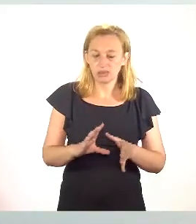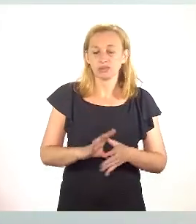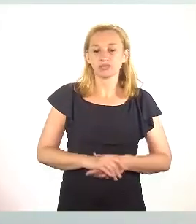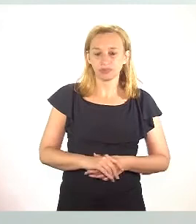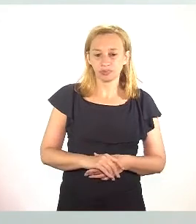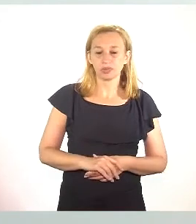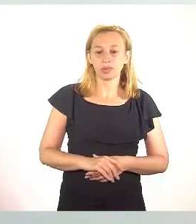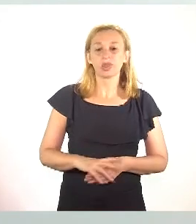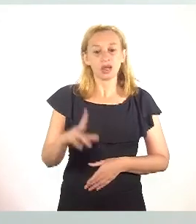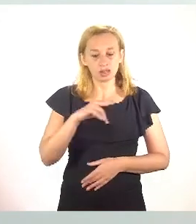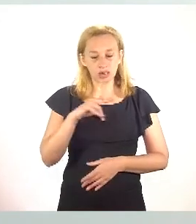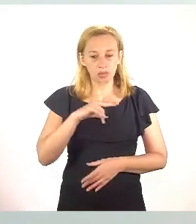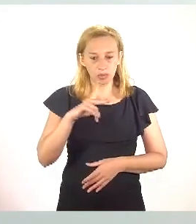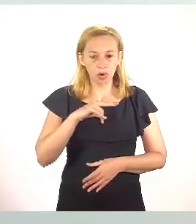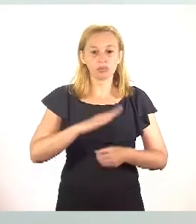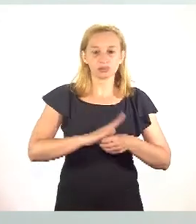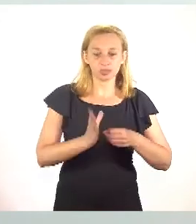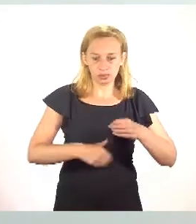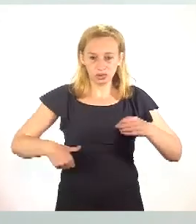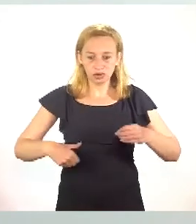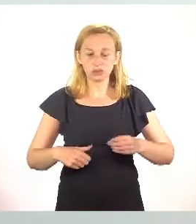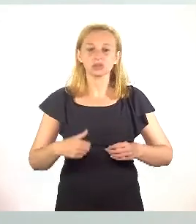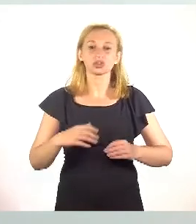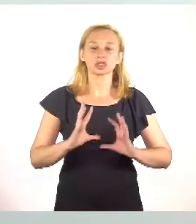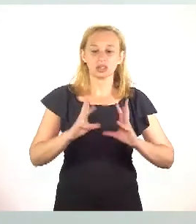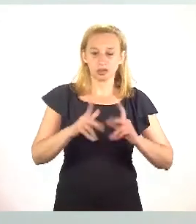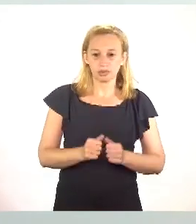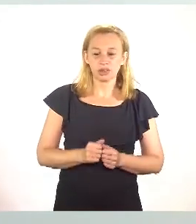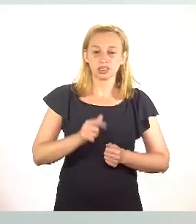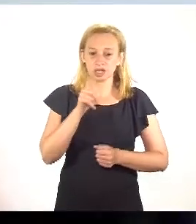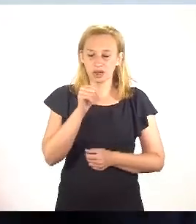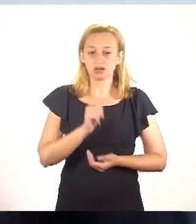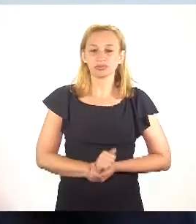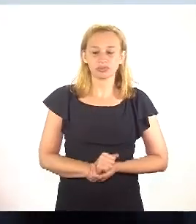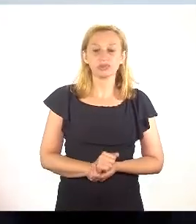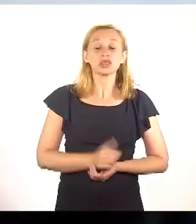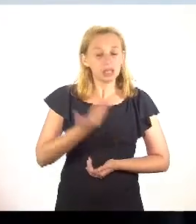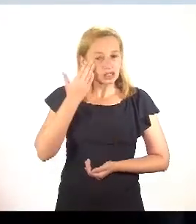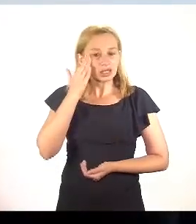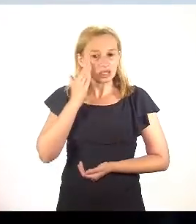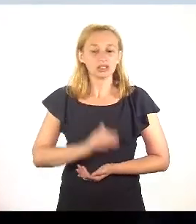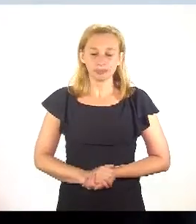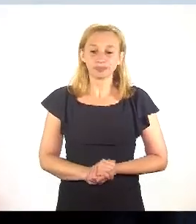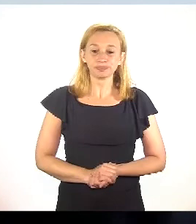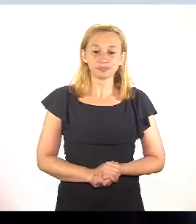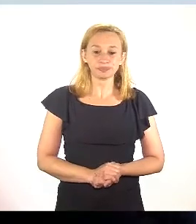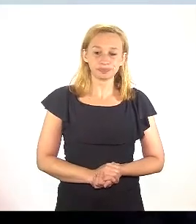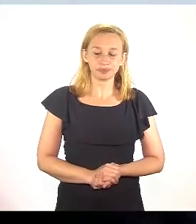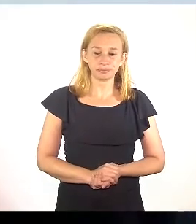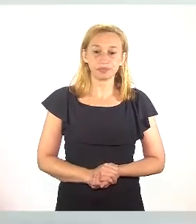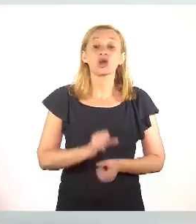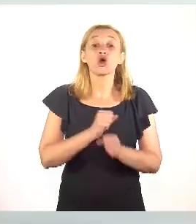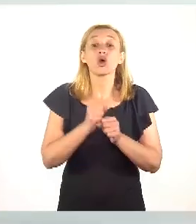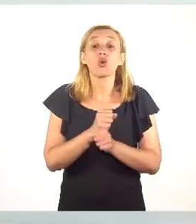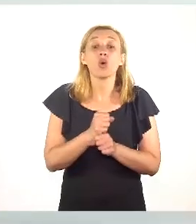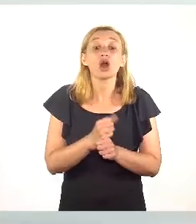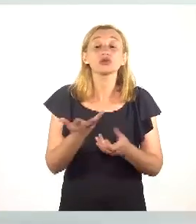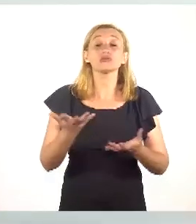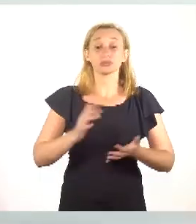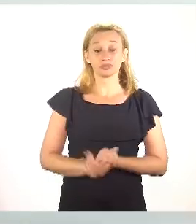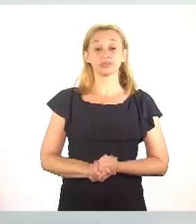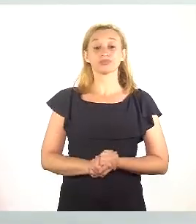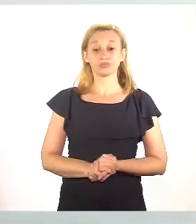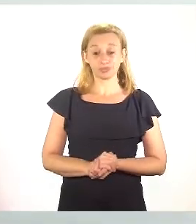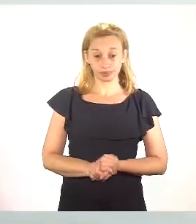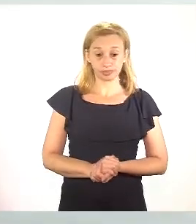sistema próprio de saneamento, de tratamento de água e esgoto. Sim, entendi. E aí eu estou perguntando ao senhor, em que ano